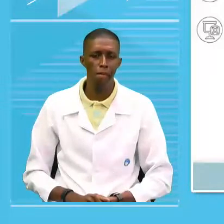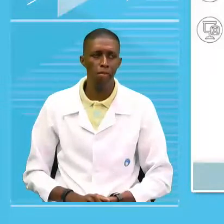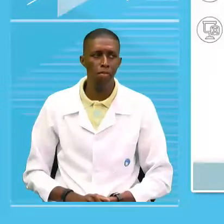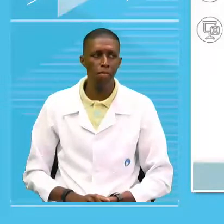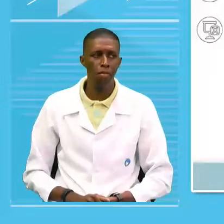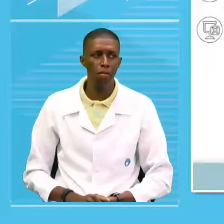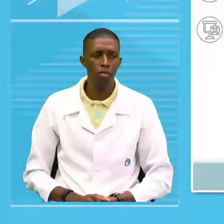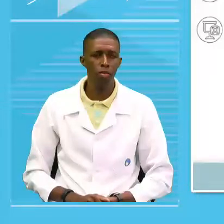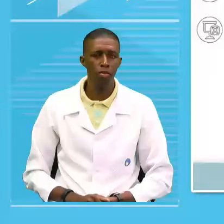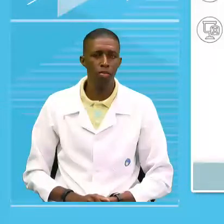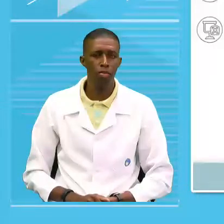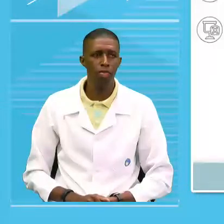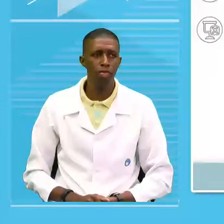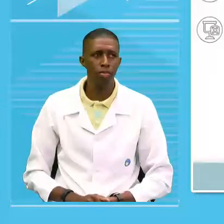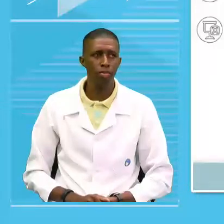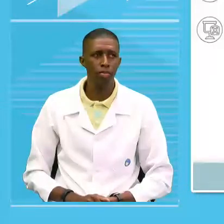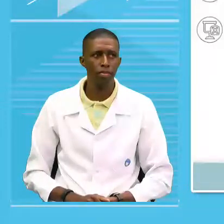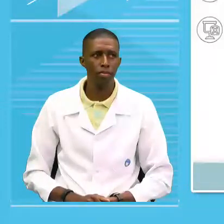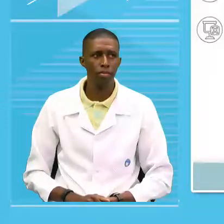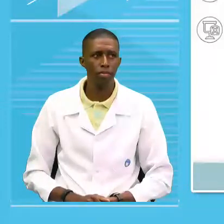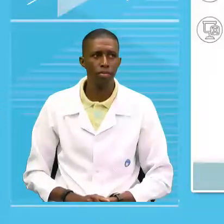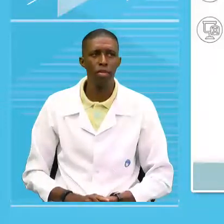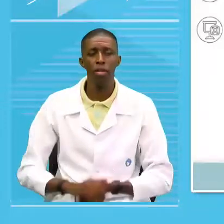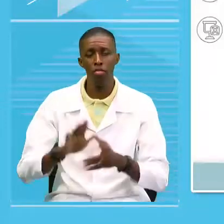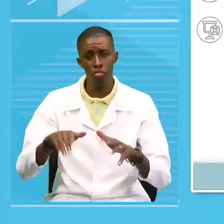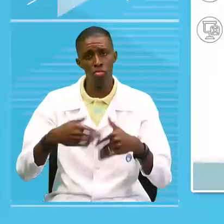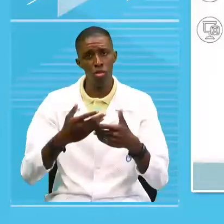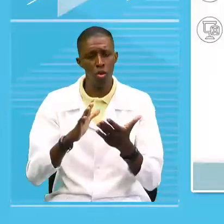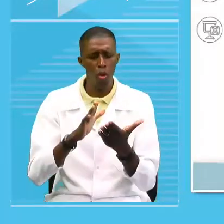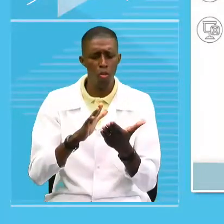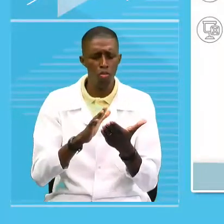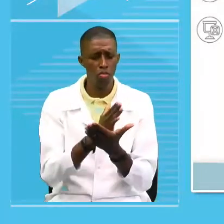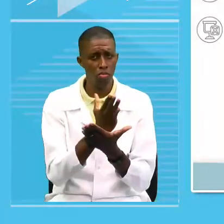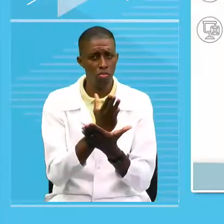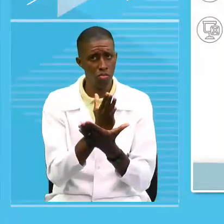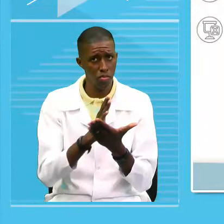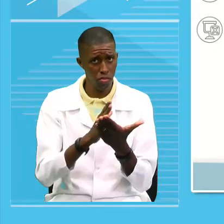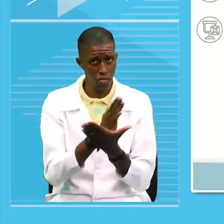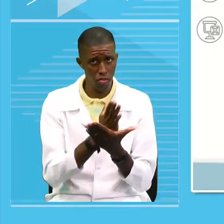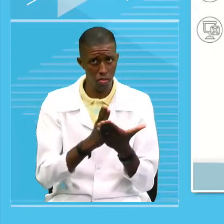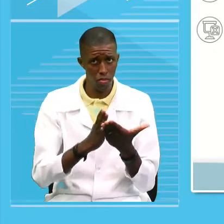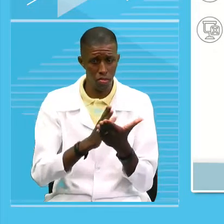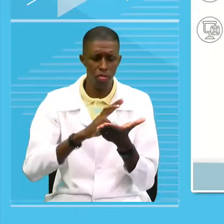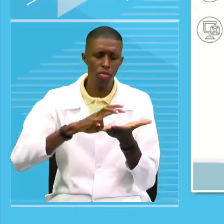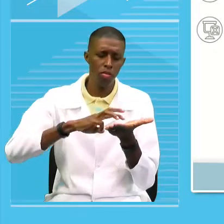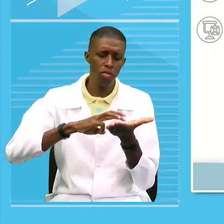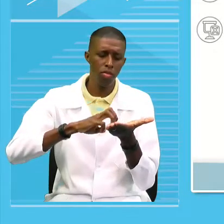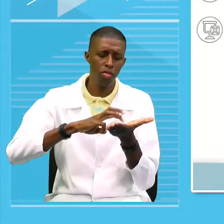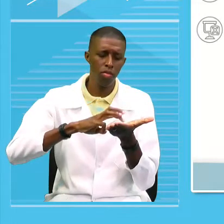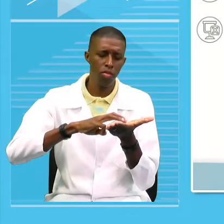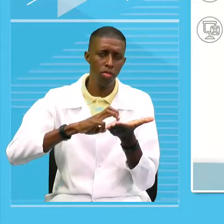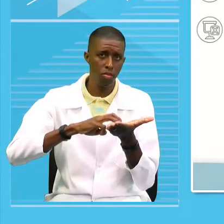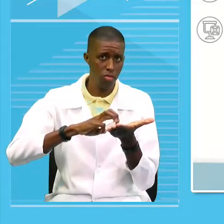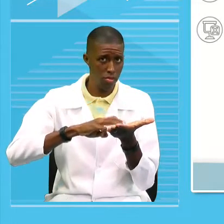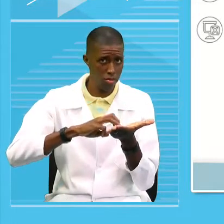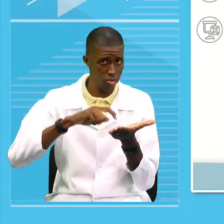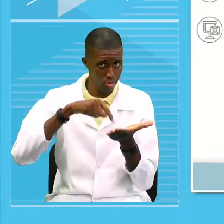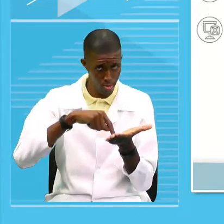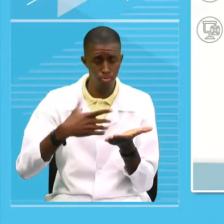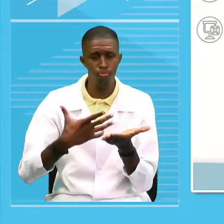o específica as conclusões encontradas se encontram nas premissas analisadas anteriormente vamos lá